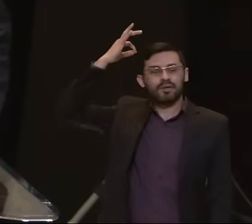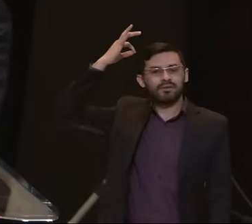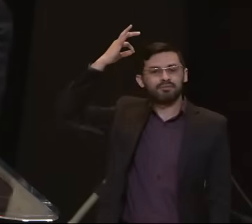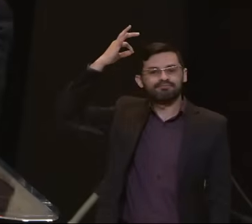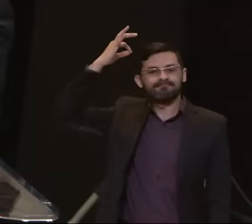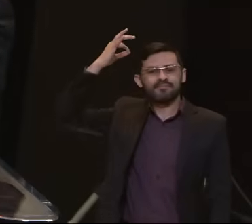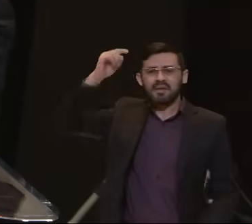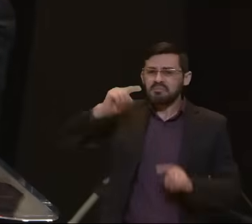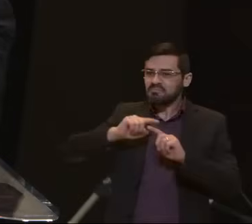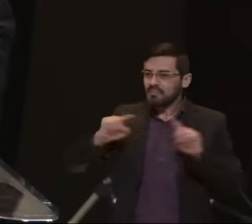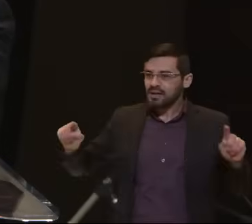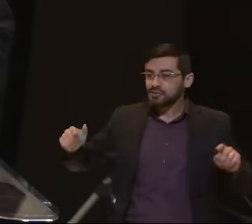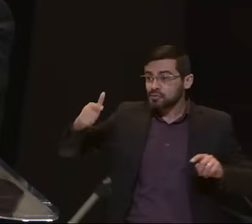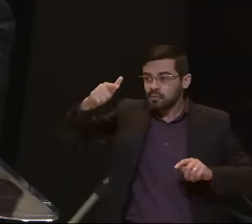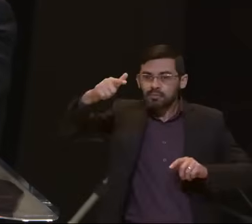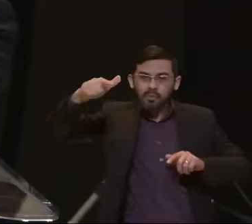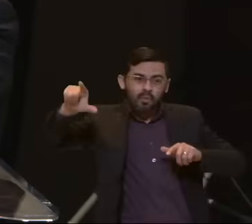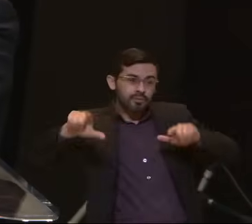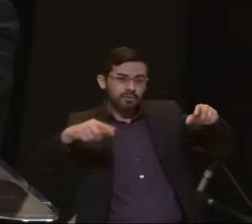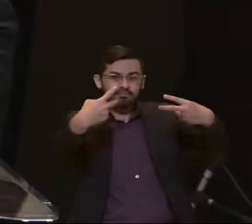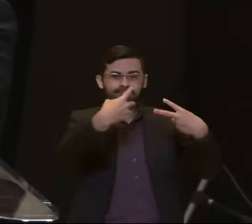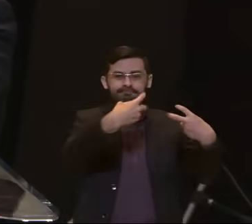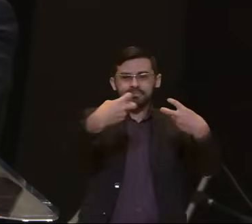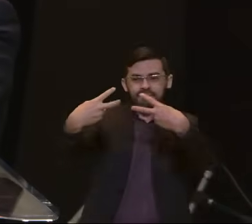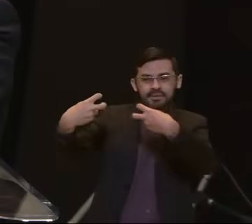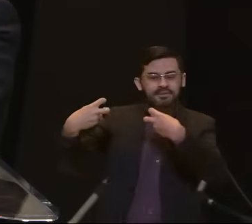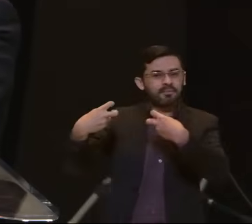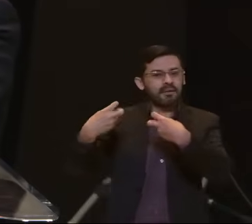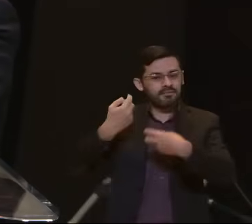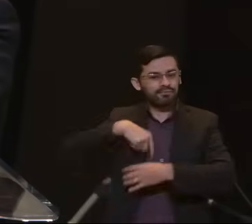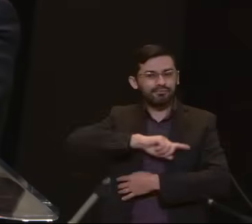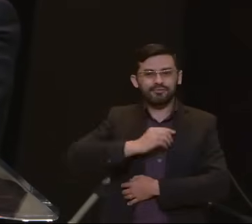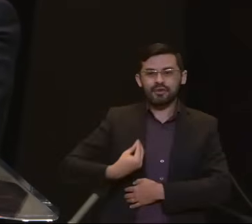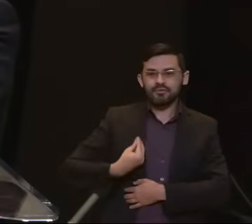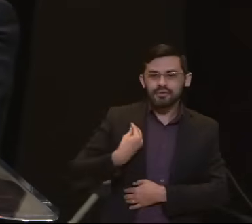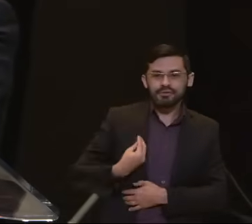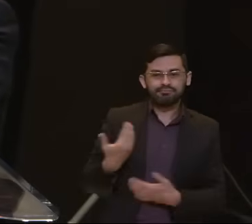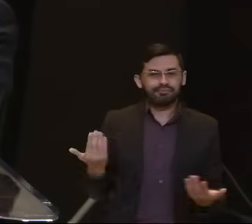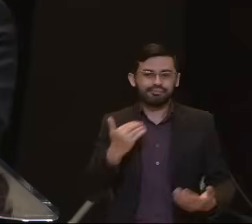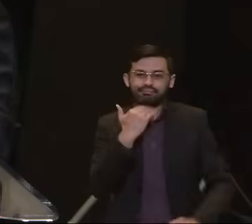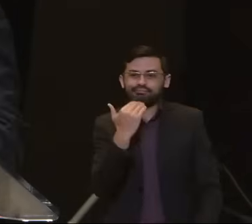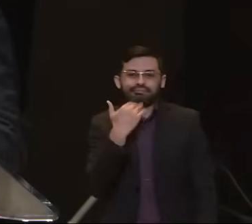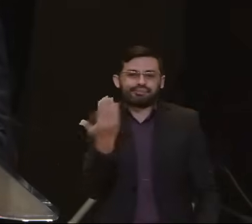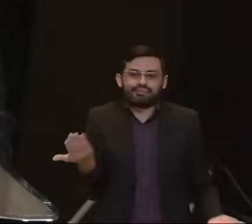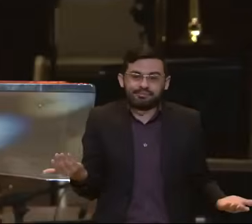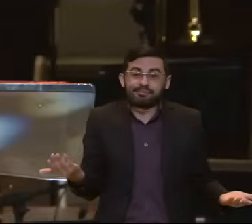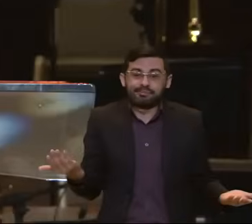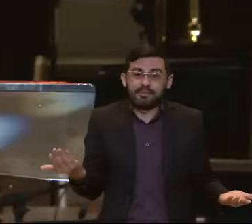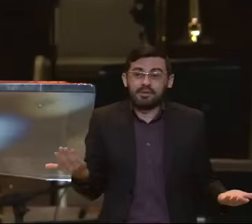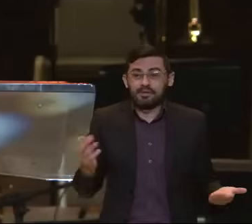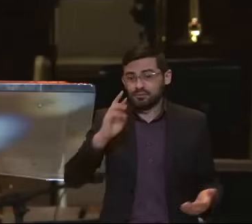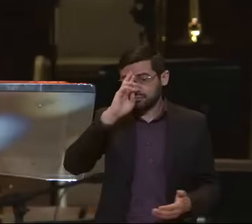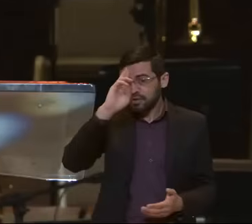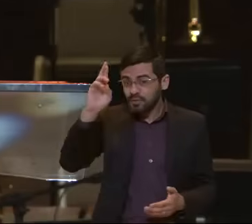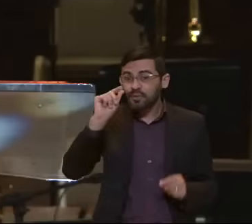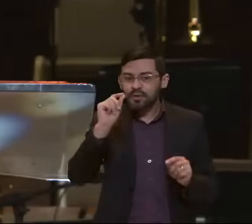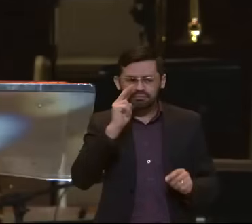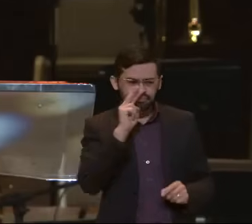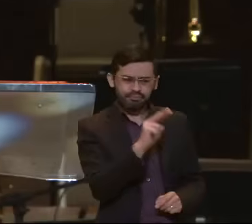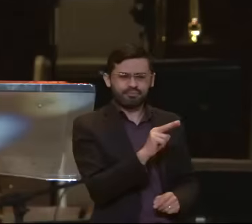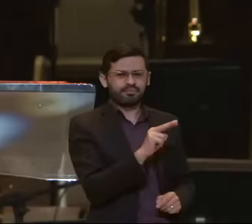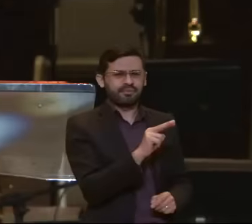não são visíveis no nosso dia a dia, no nosso jeito de viver, o Senhor está dizendo: